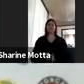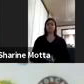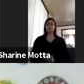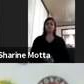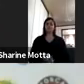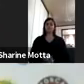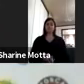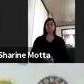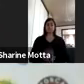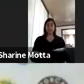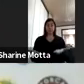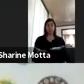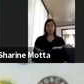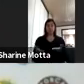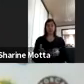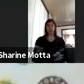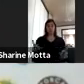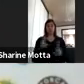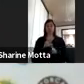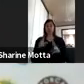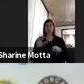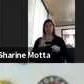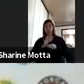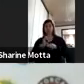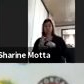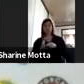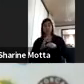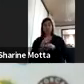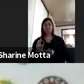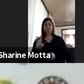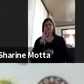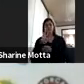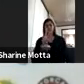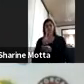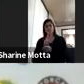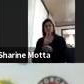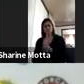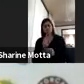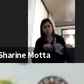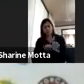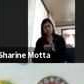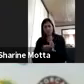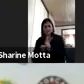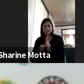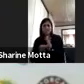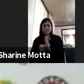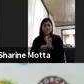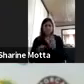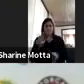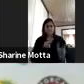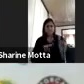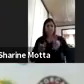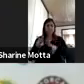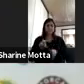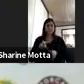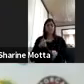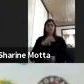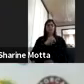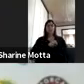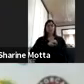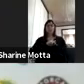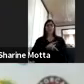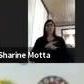da pandemia, indo atrás, fiscalizando, fazendo um papel que é do Ministério da Saúde, mas o MP tem